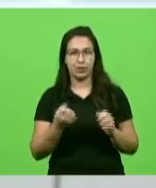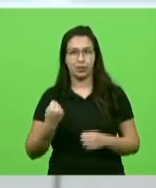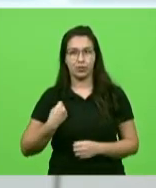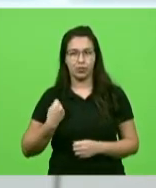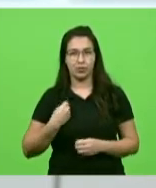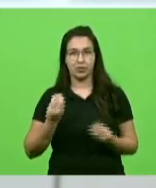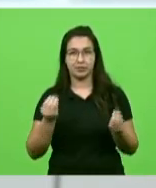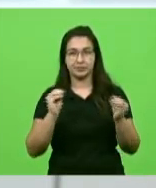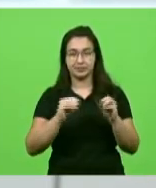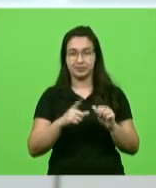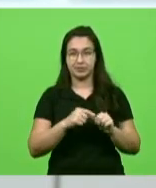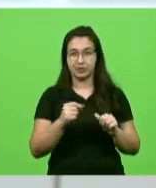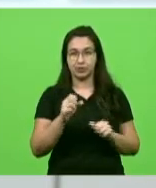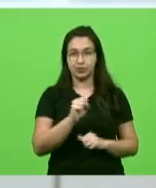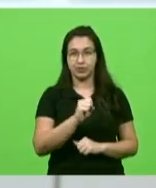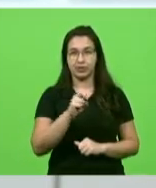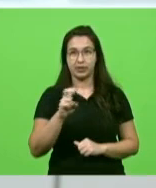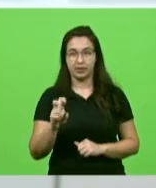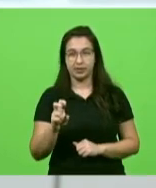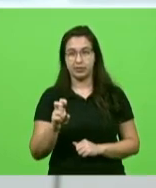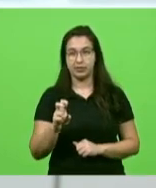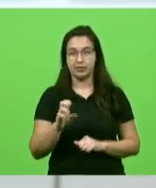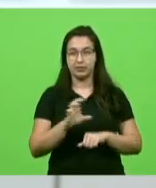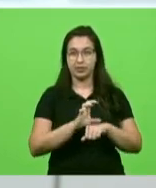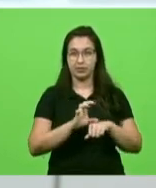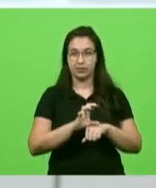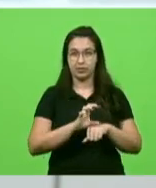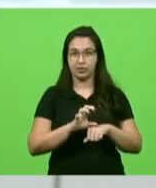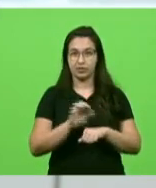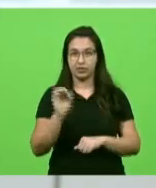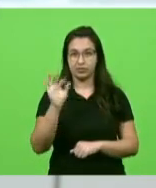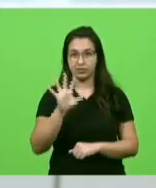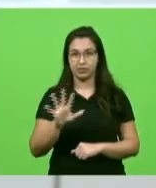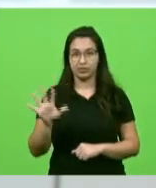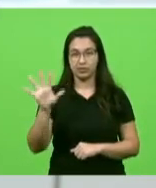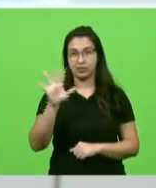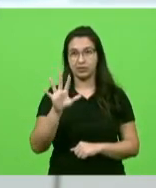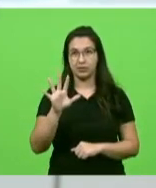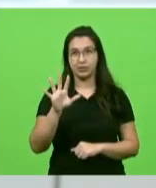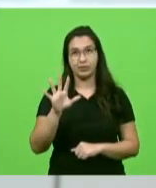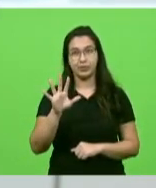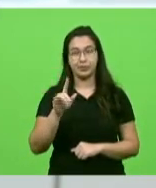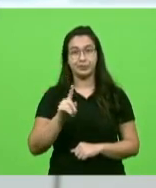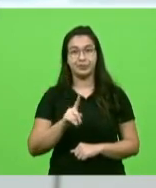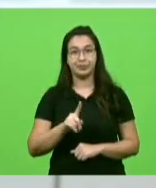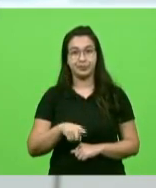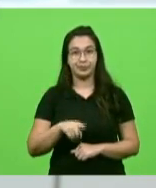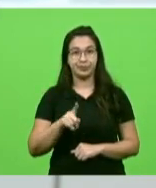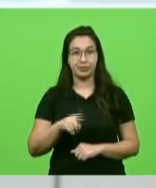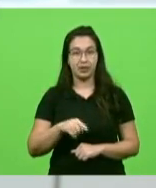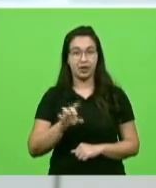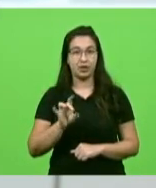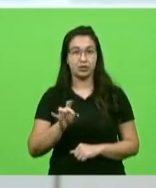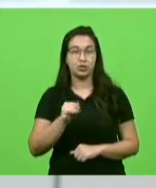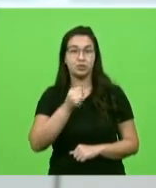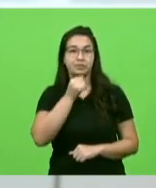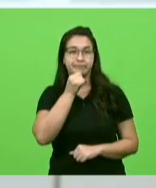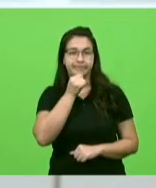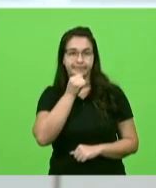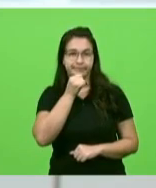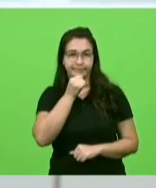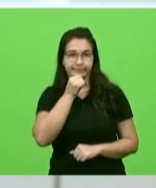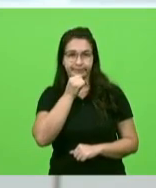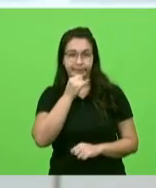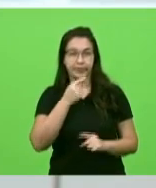estabelecida no Artigo 85 da Constituição da República é meramente exemplificativa